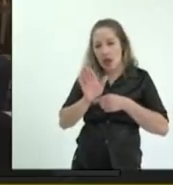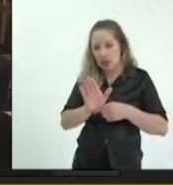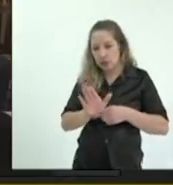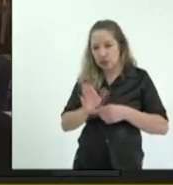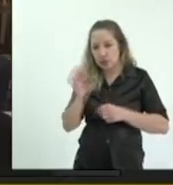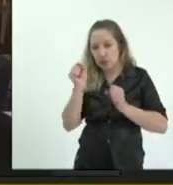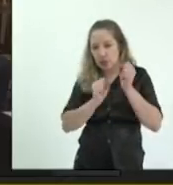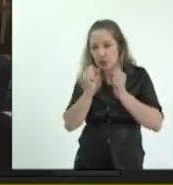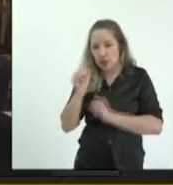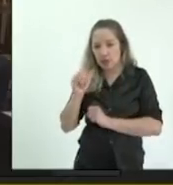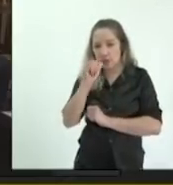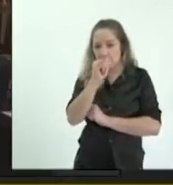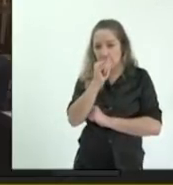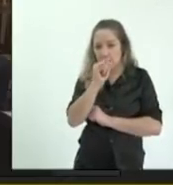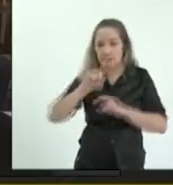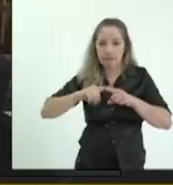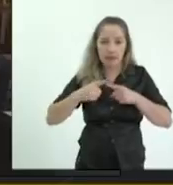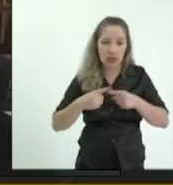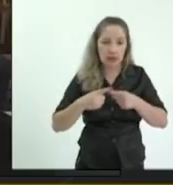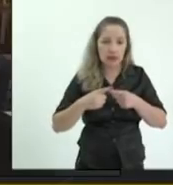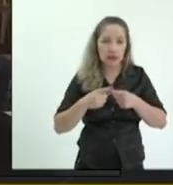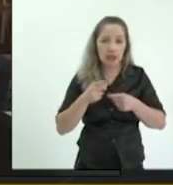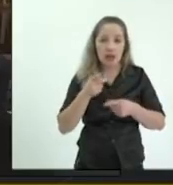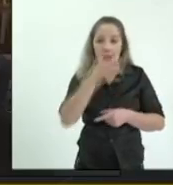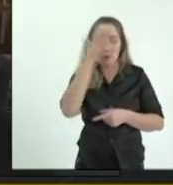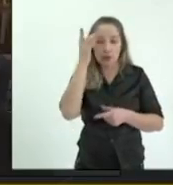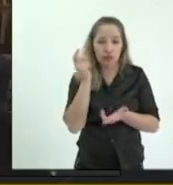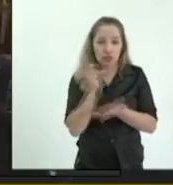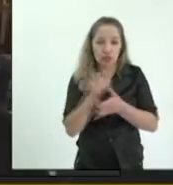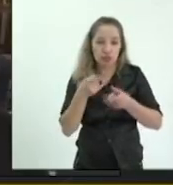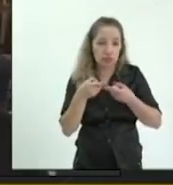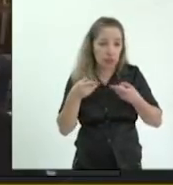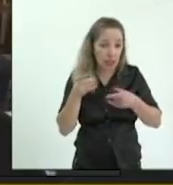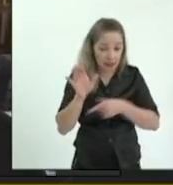não tanto o consumidor? Essa medida foi